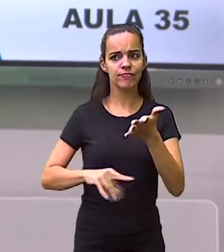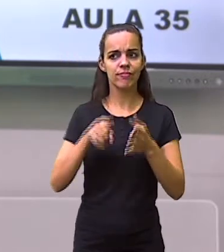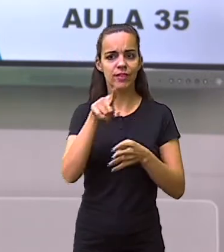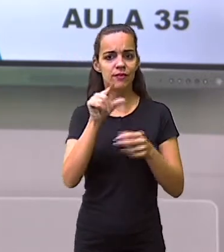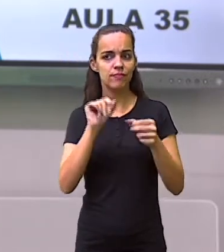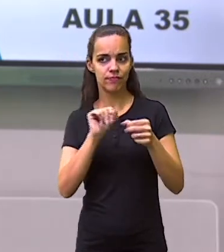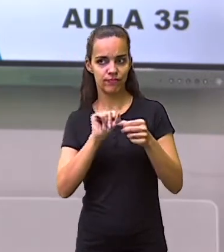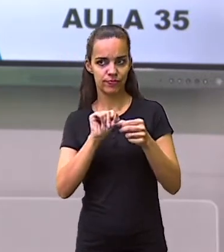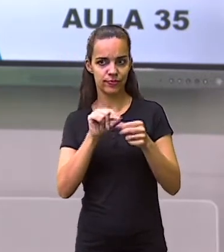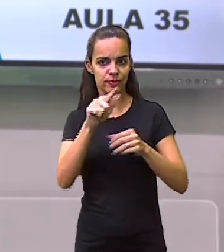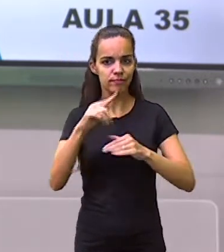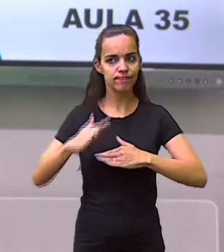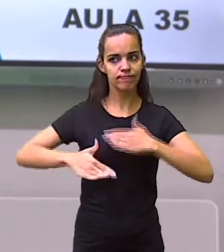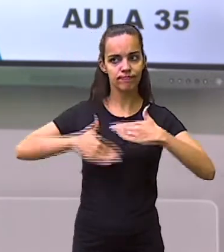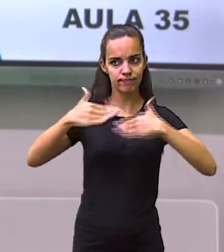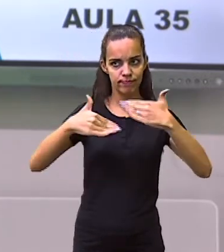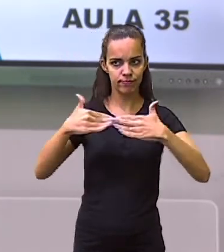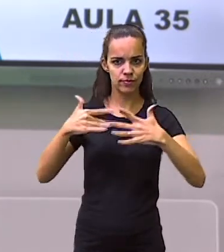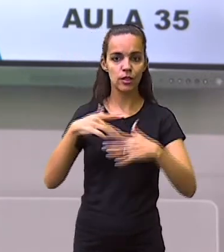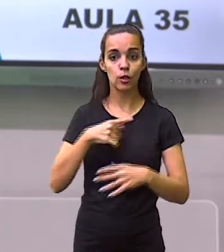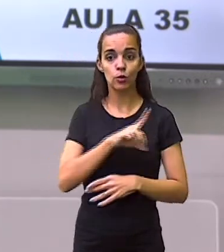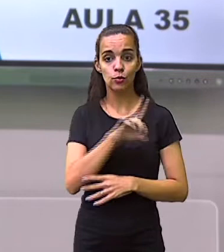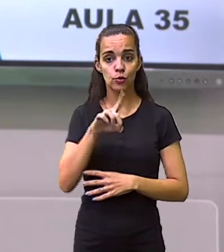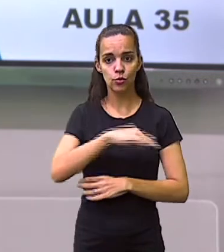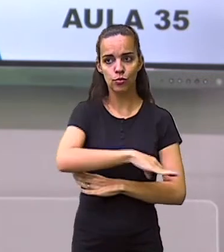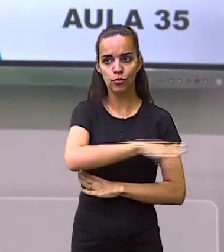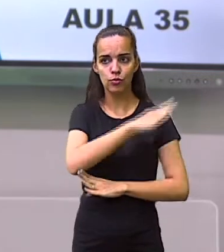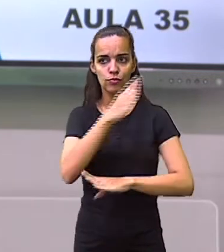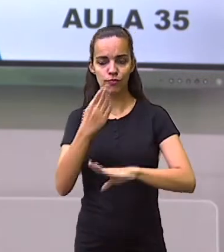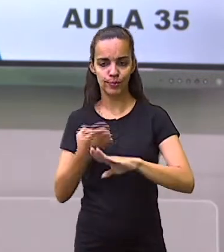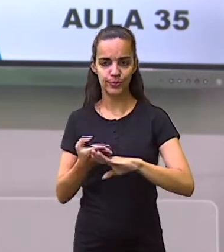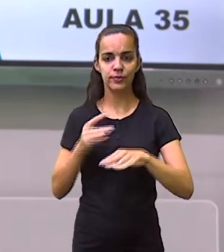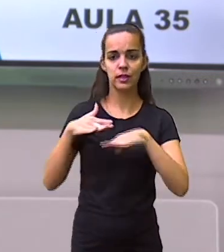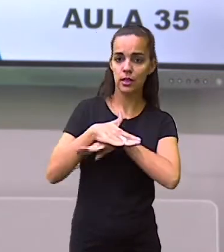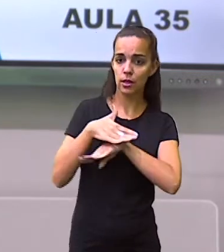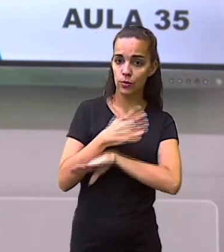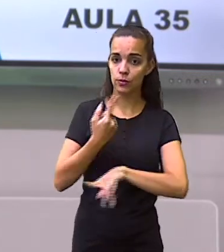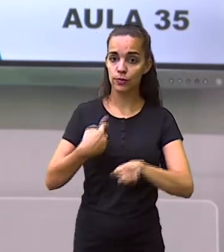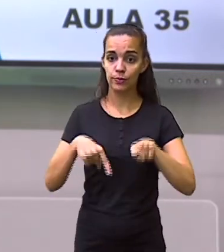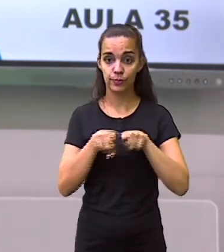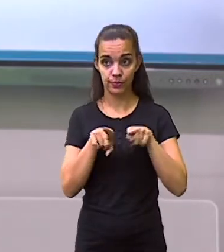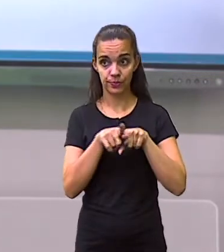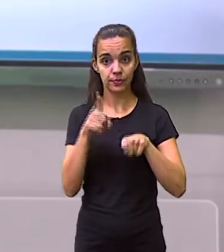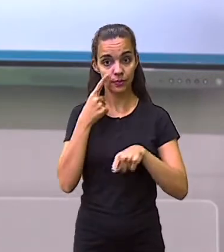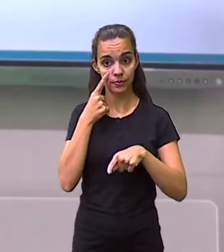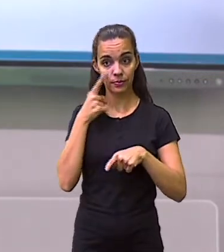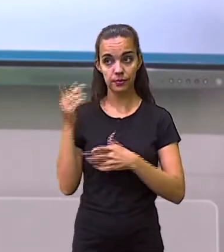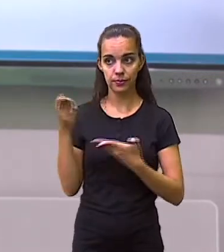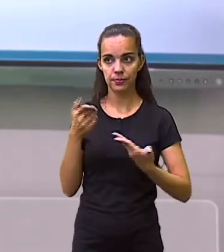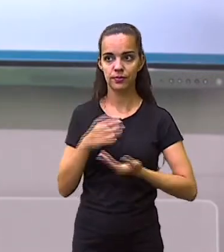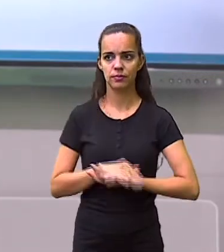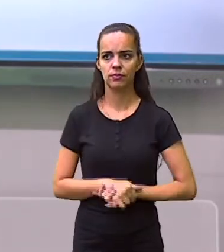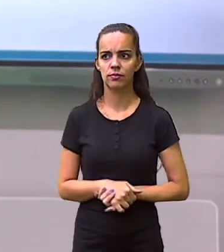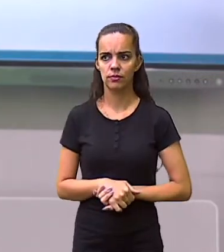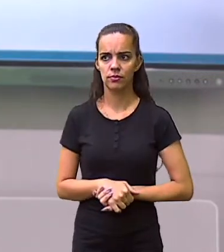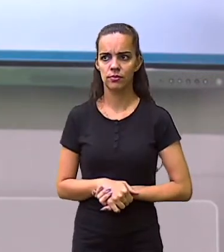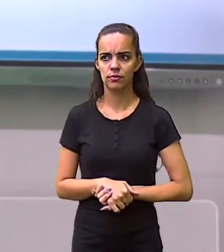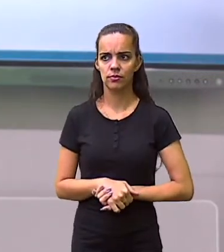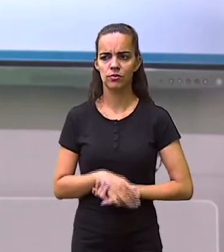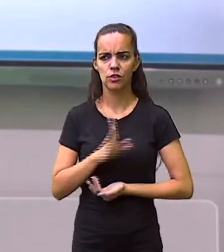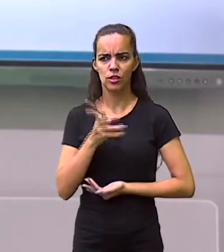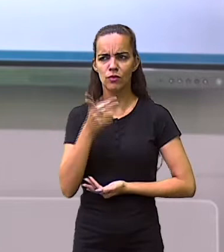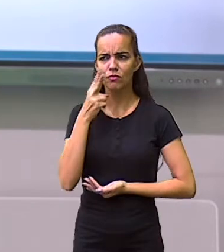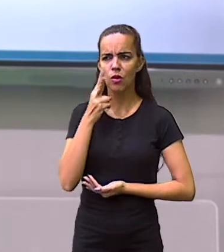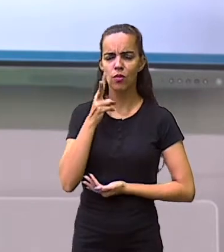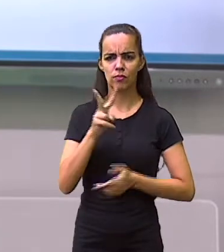você desenvolve ao longo do dia e da noite. Vamos iniciar? O desafio,